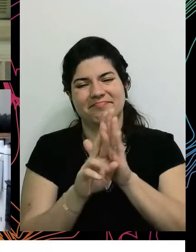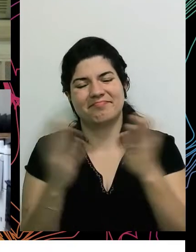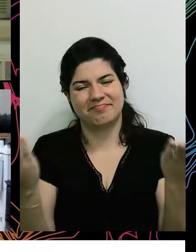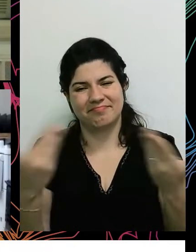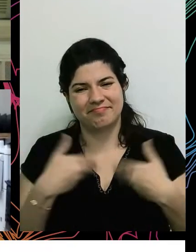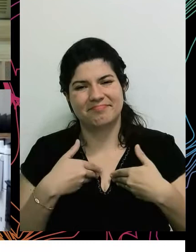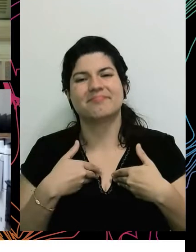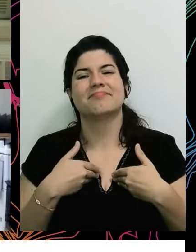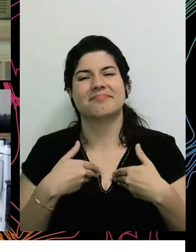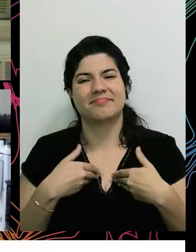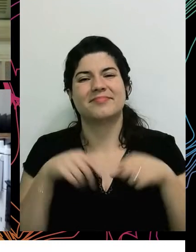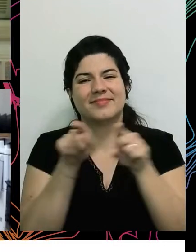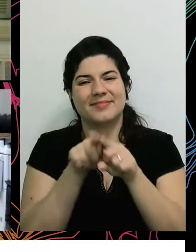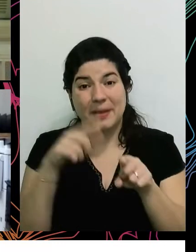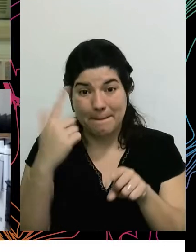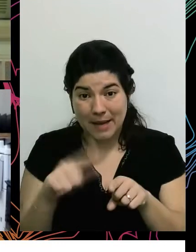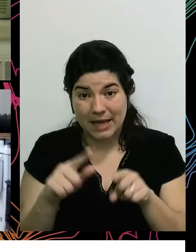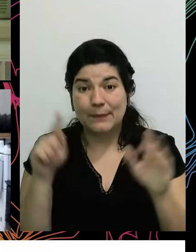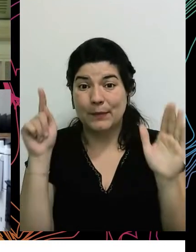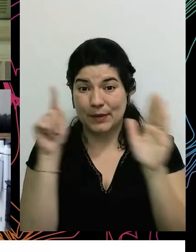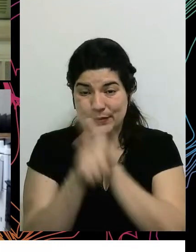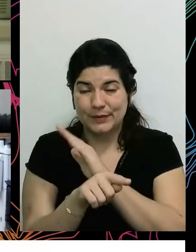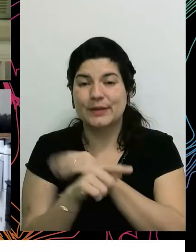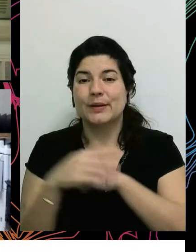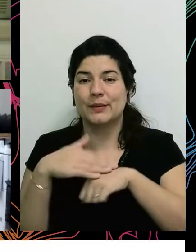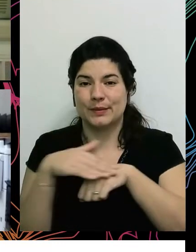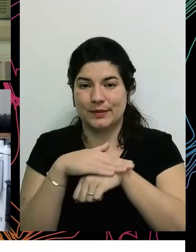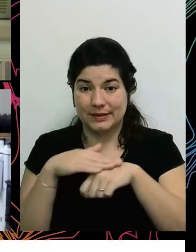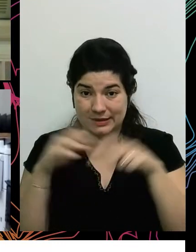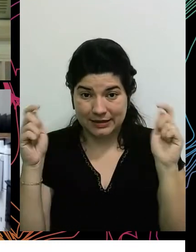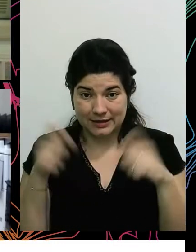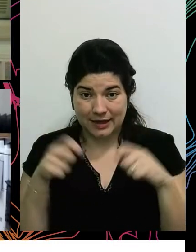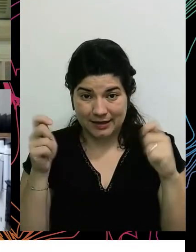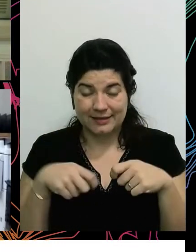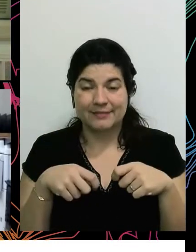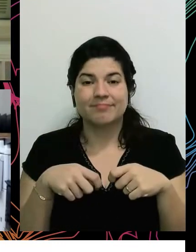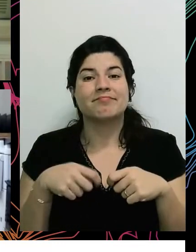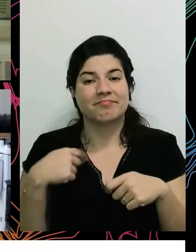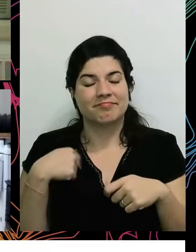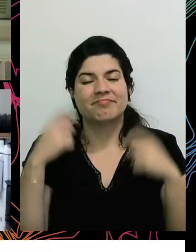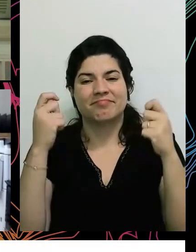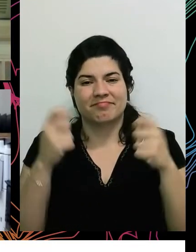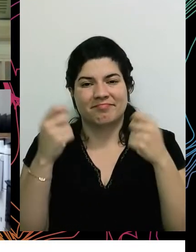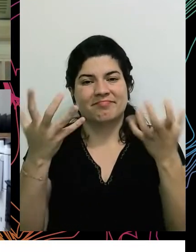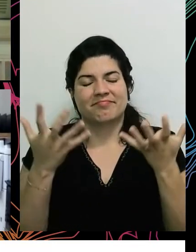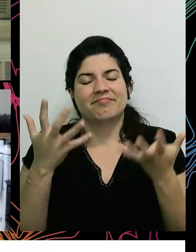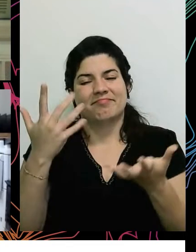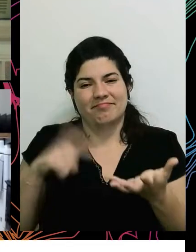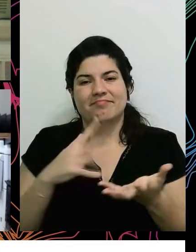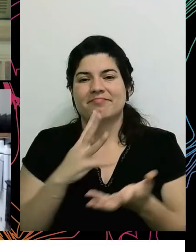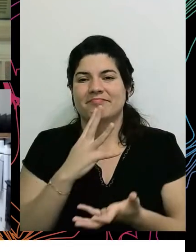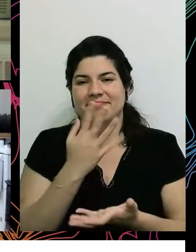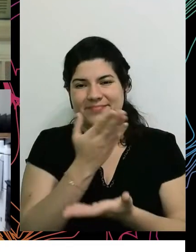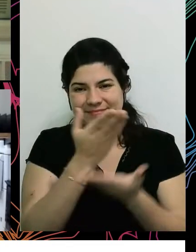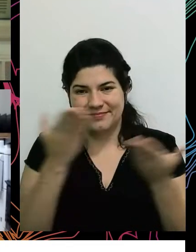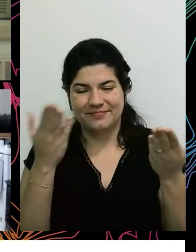sugerir também a gente fazer mais uma rodada de conversa, se possível. Eu também sou ativista, eu quero conhecer mais do que vocês estão